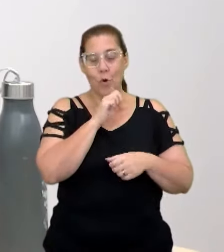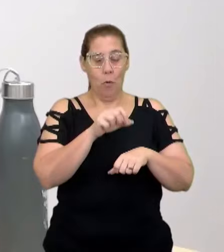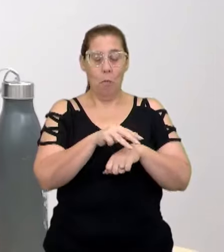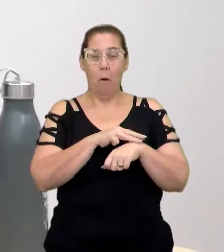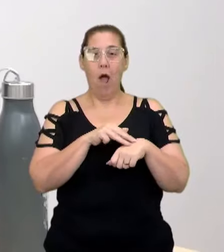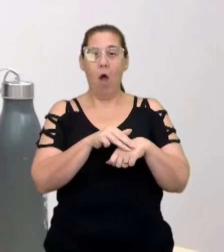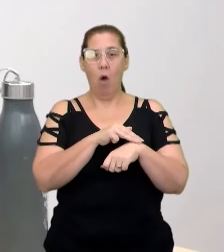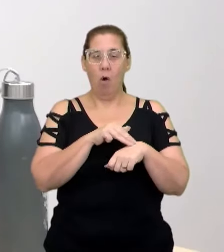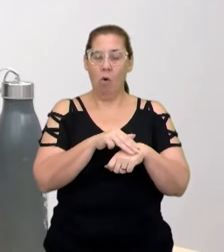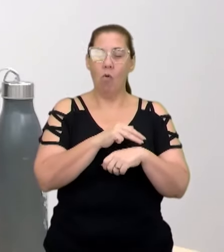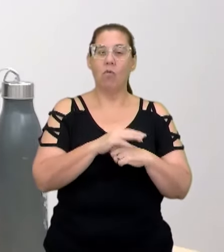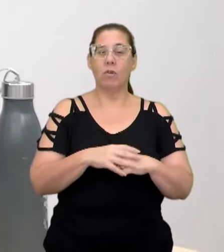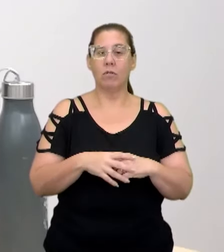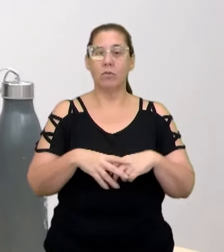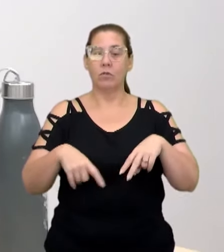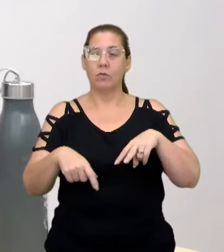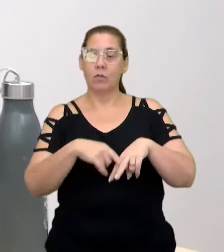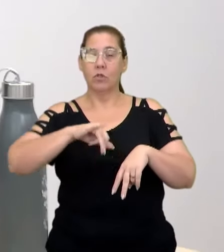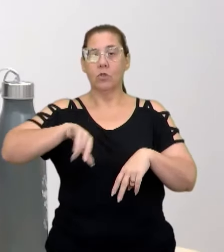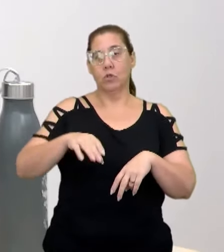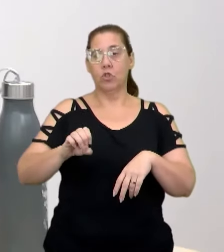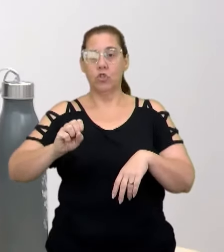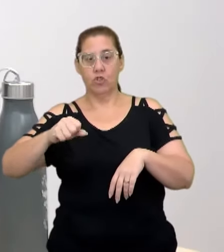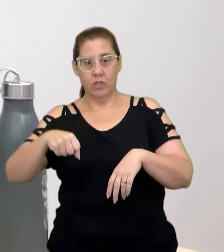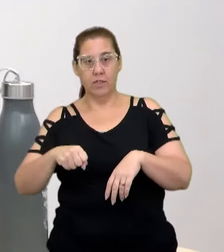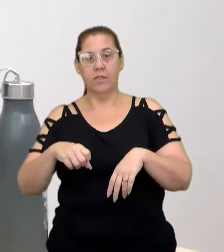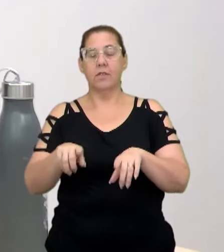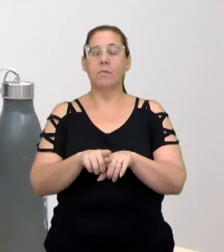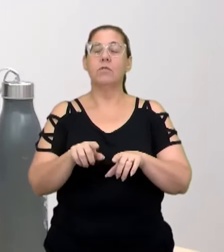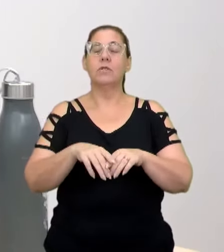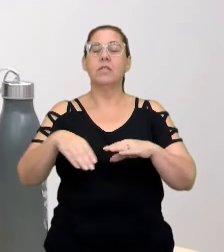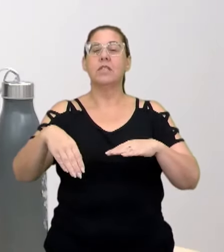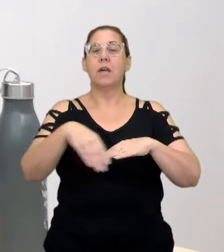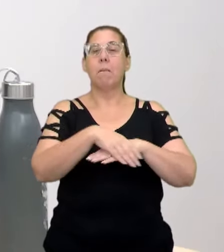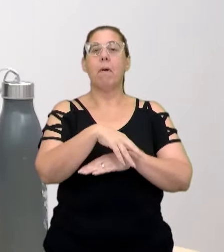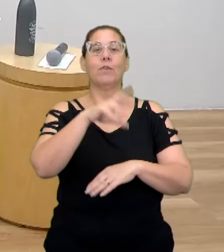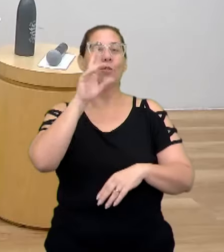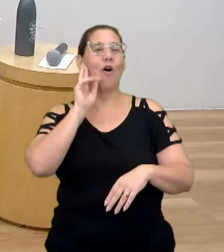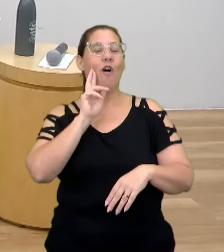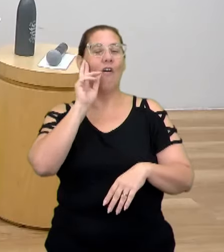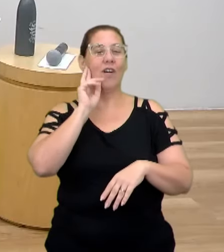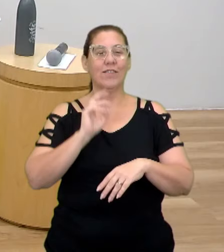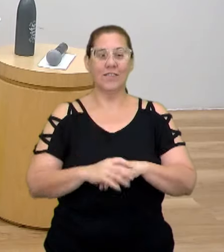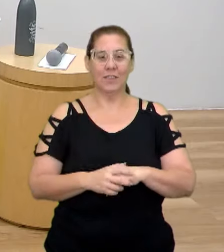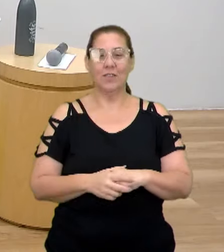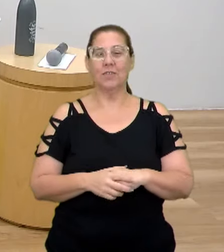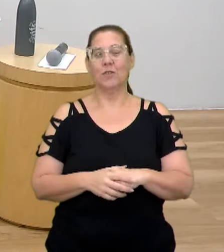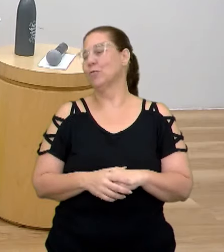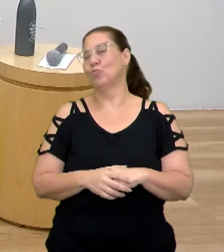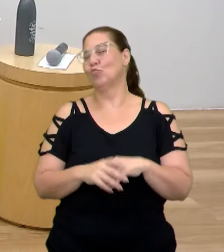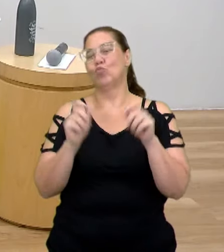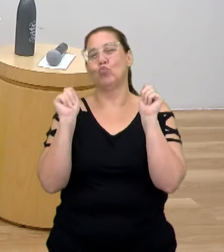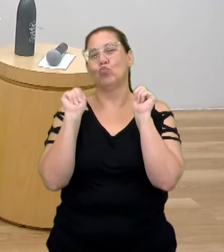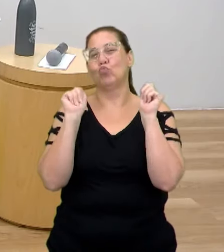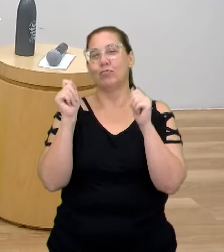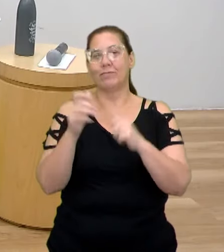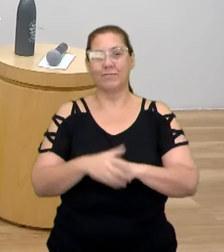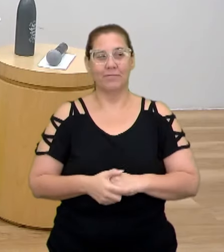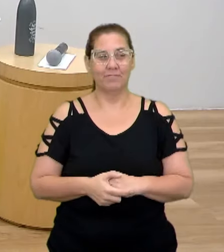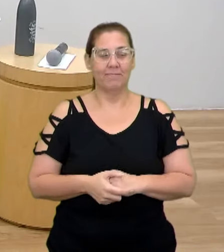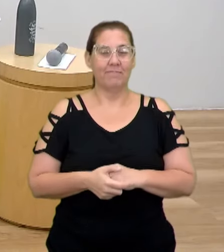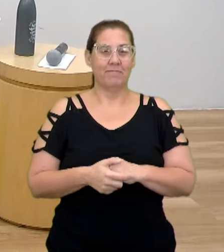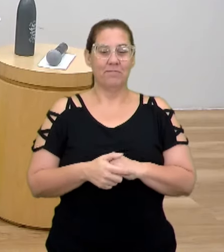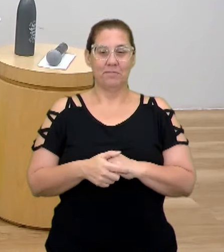marronzinho, e uma calça jeans azul com um sapatinho rosa. Tá muito fofes, muito